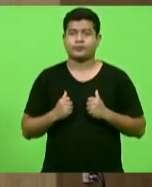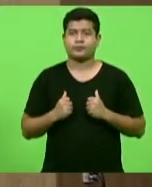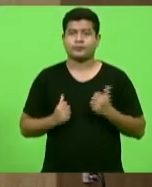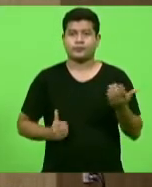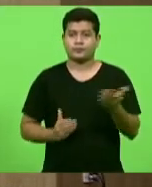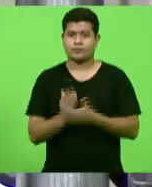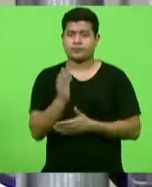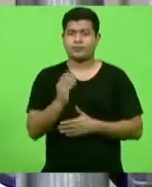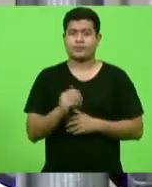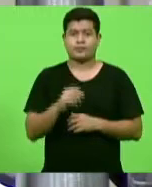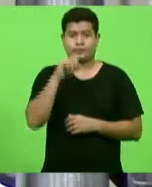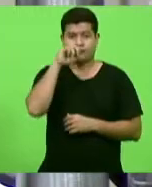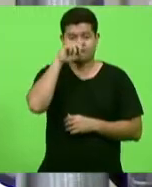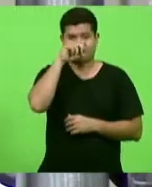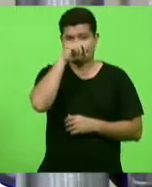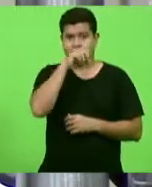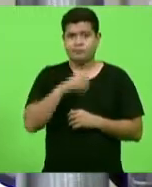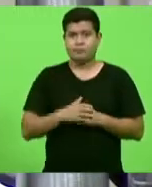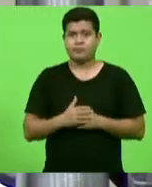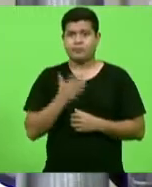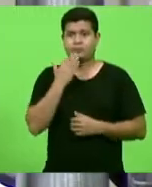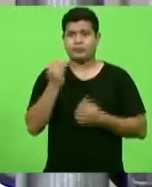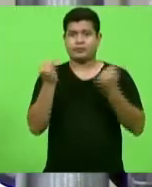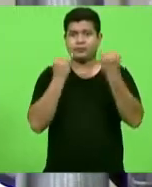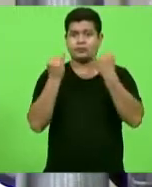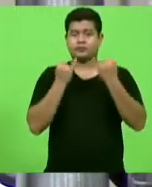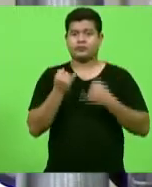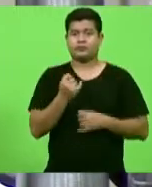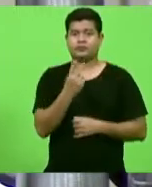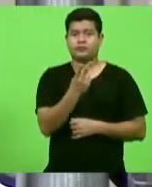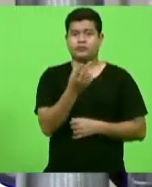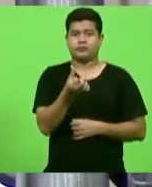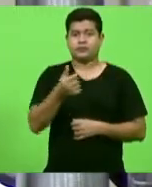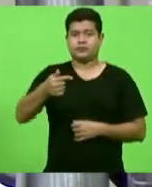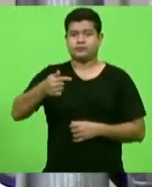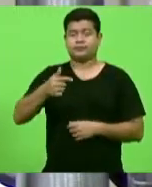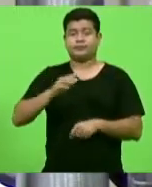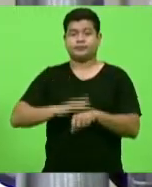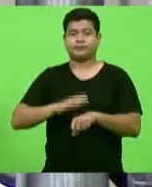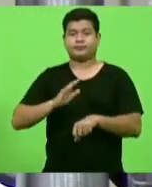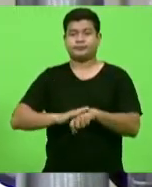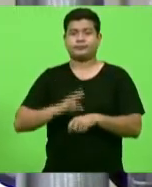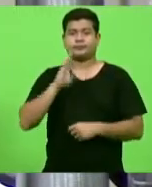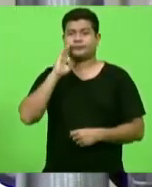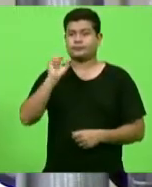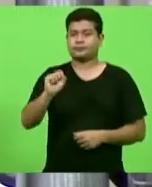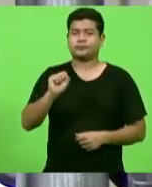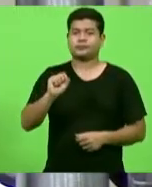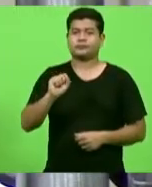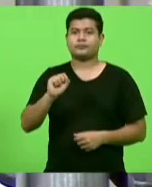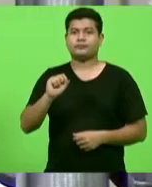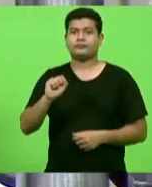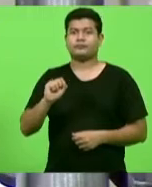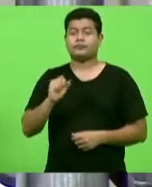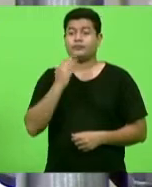Aprovado. Pedido de informação número 267, deputado Bruno Souza,